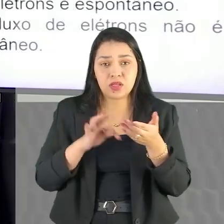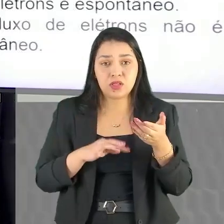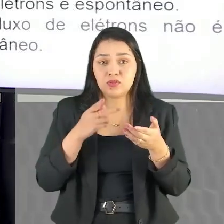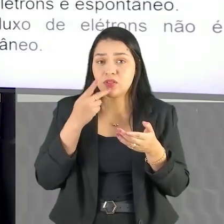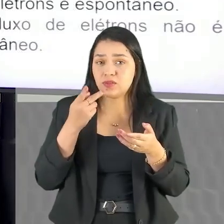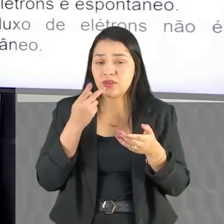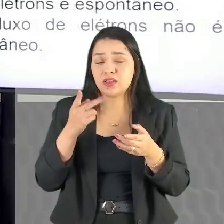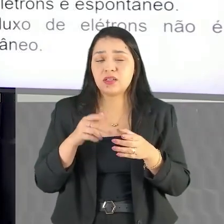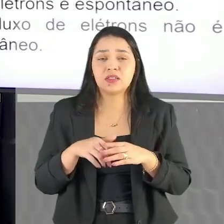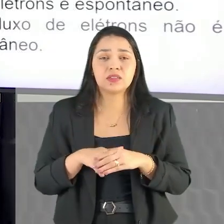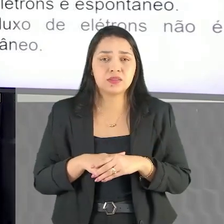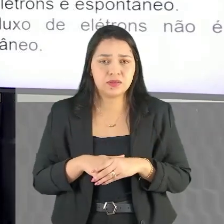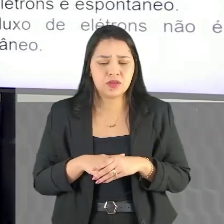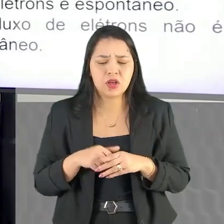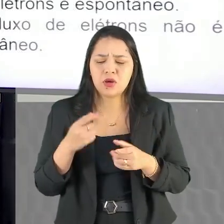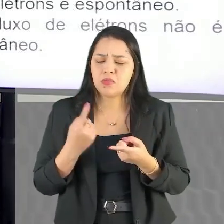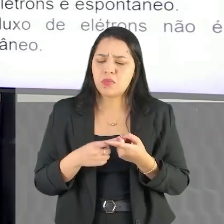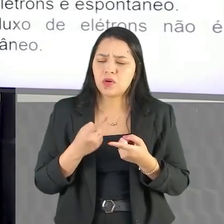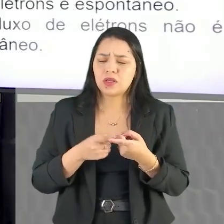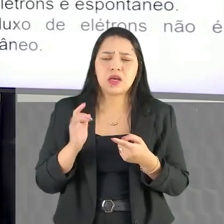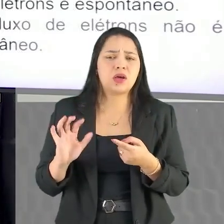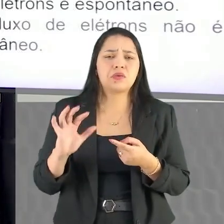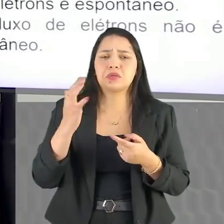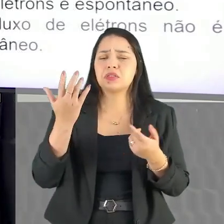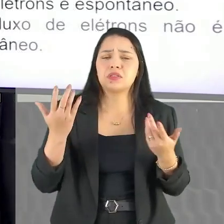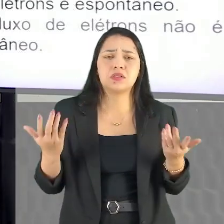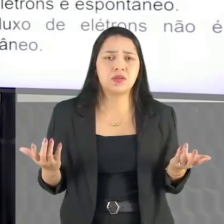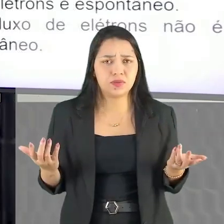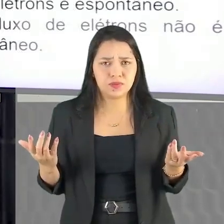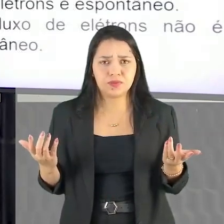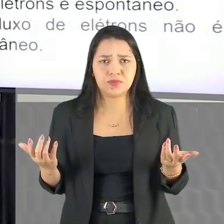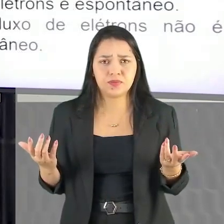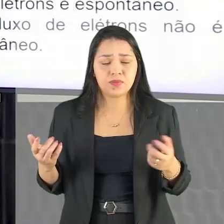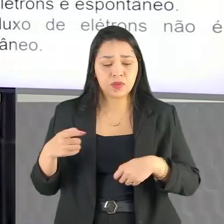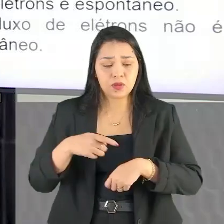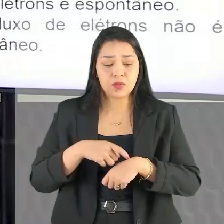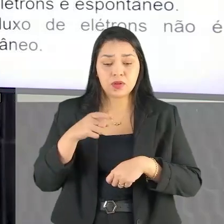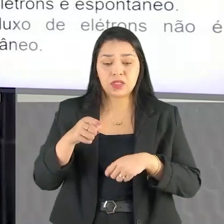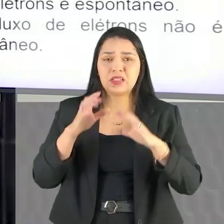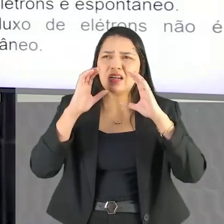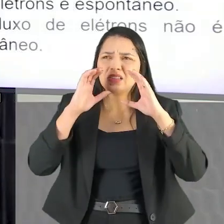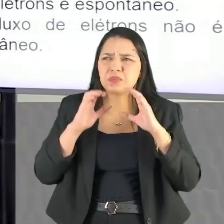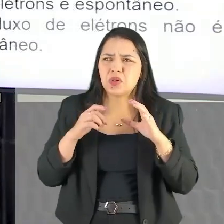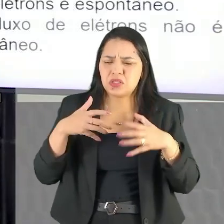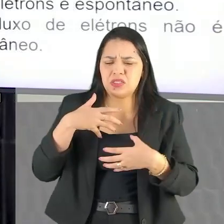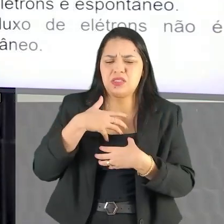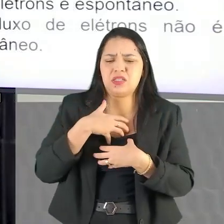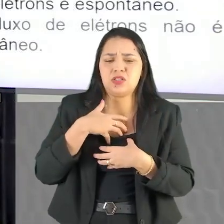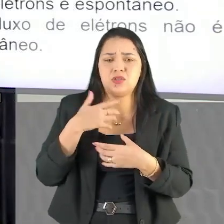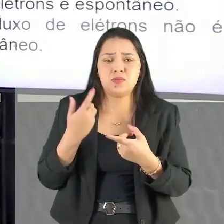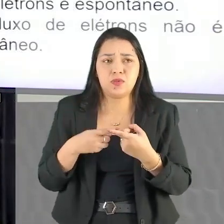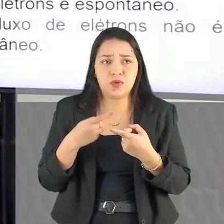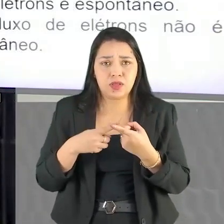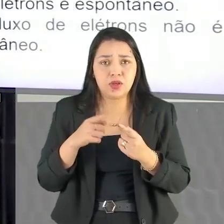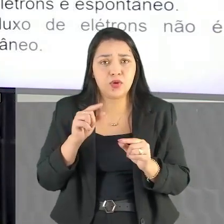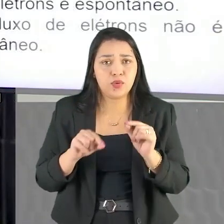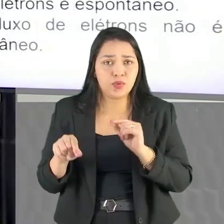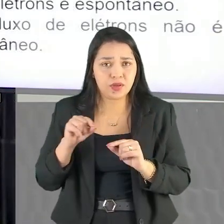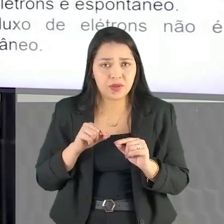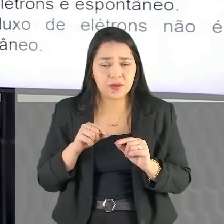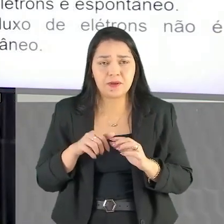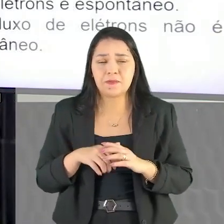falando. Por que isso aconteceu? No momento que tu morde, tu sente aquilo ali, é porque,